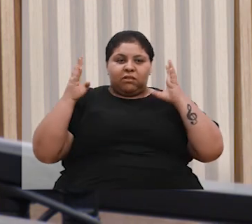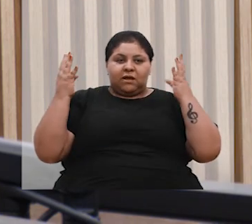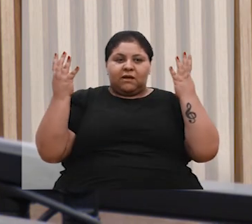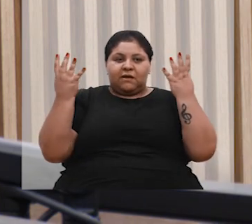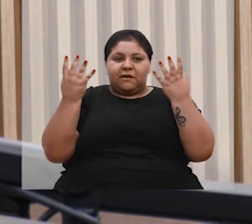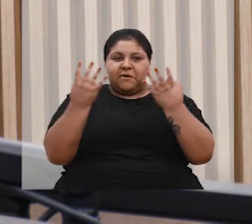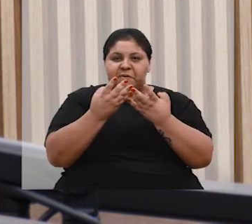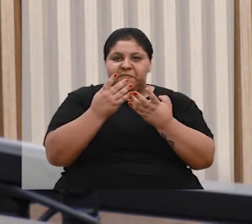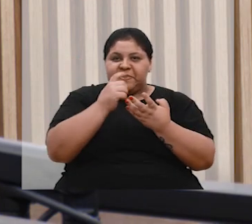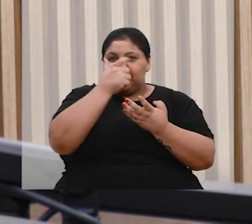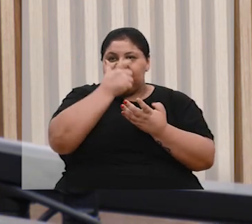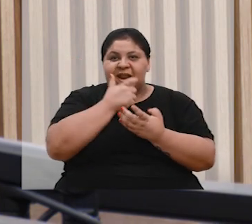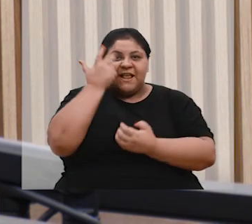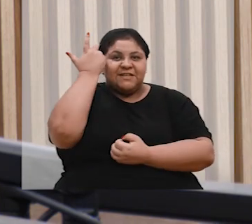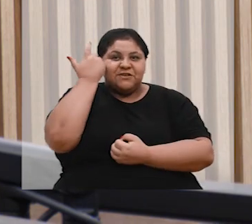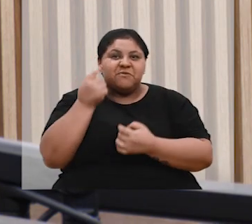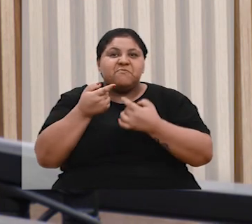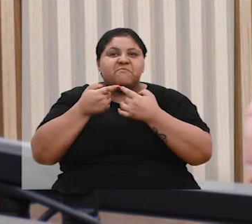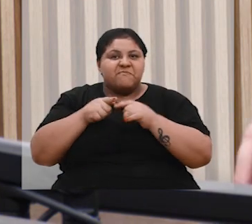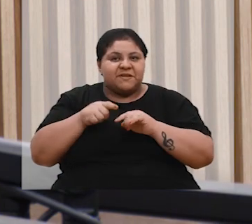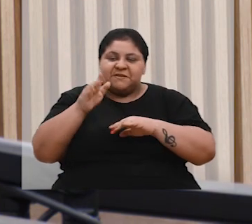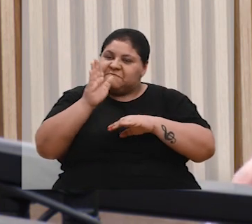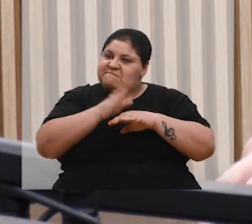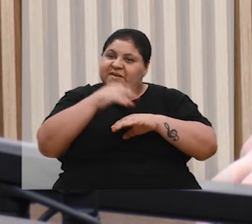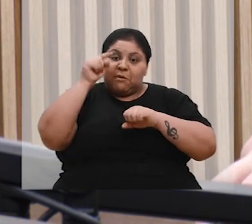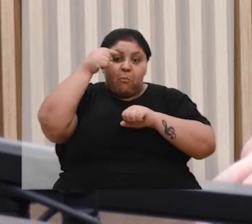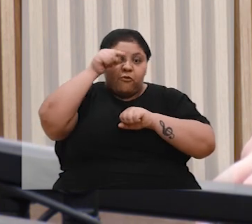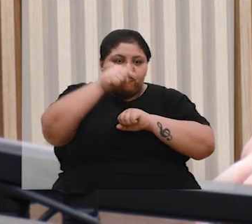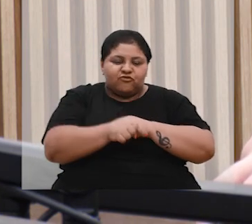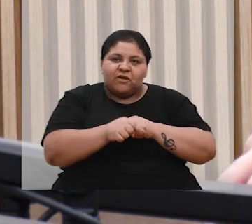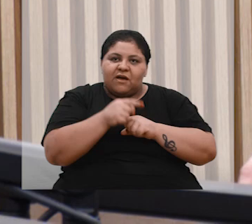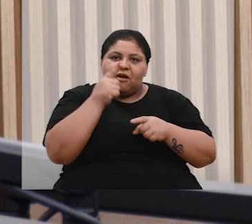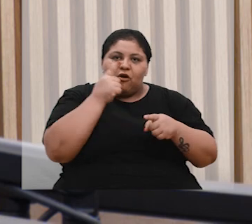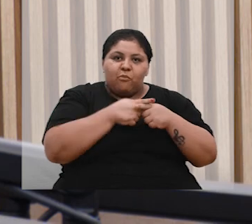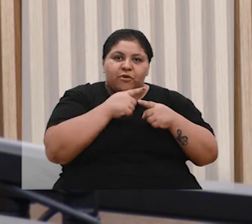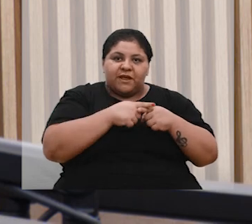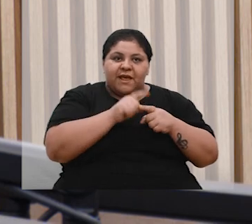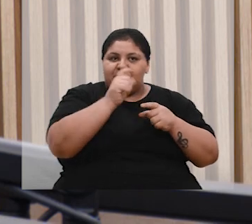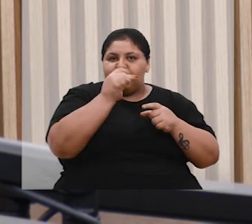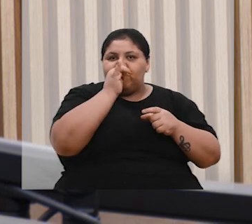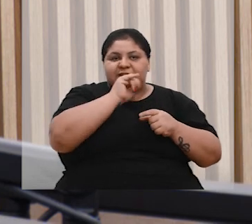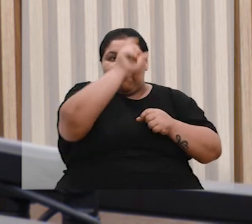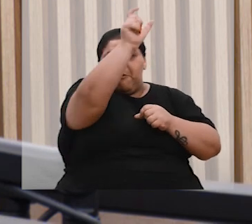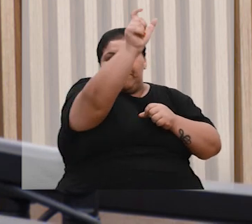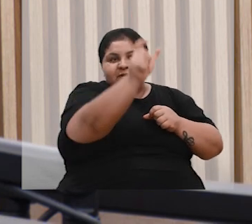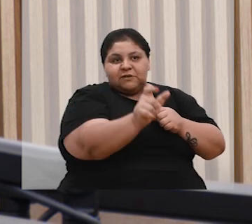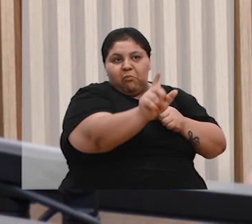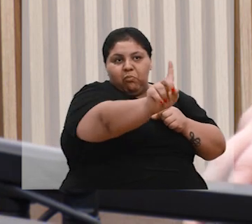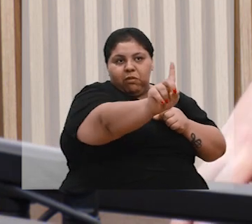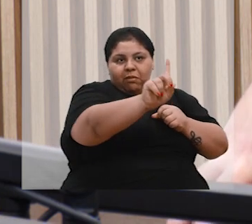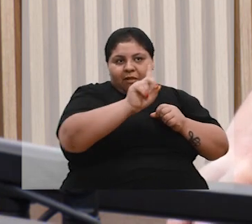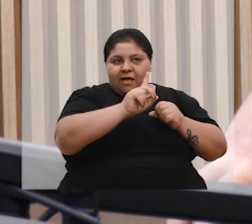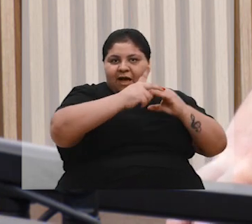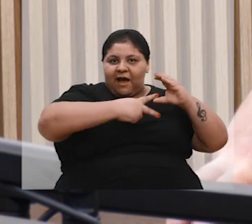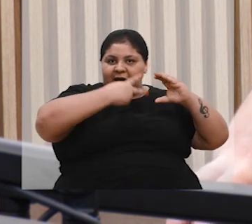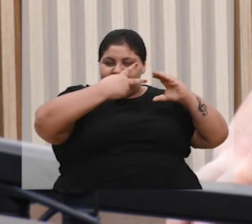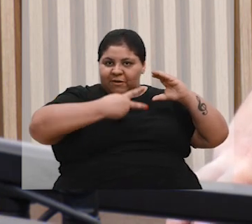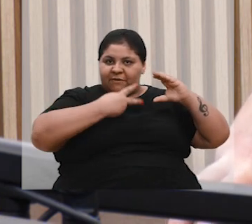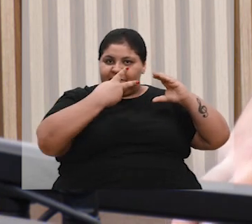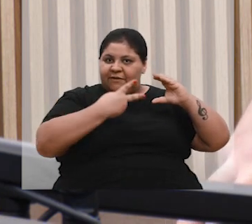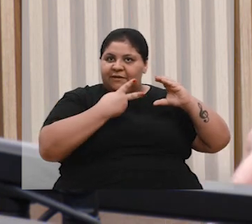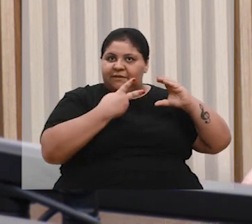das mais ingênuas, né? Mas eu acho que é das mais complexas, porque é quando o indivíduo vem até a